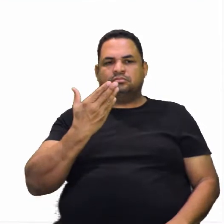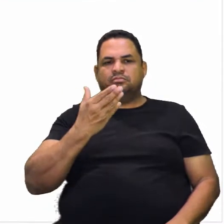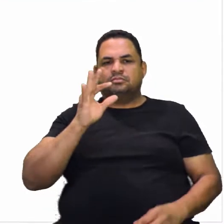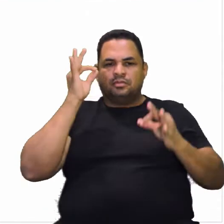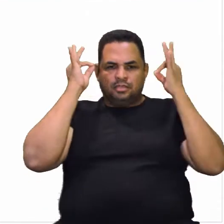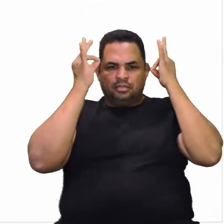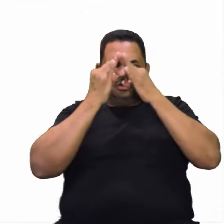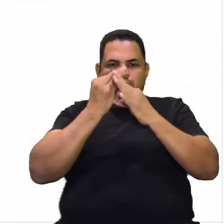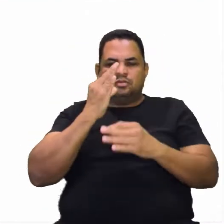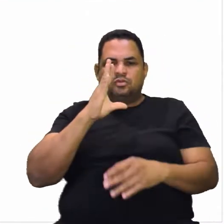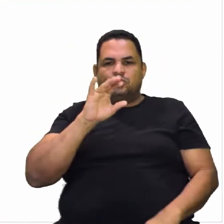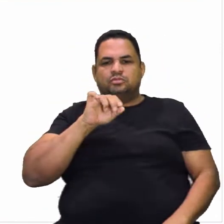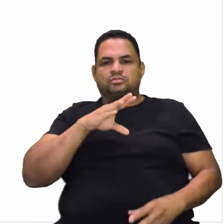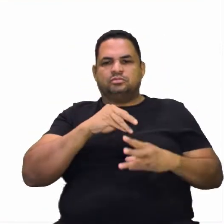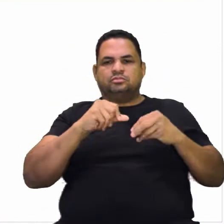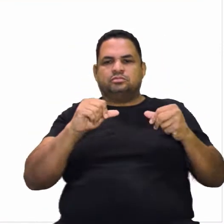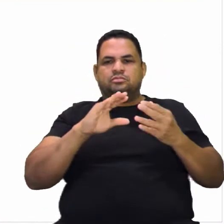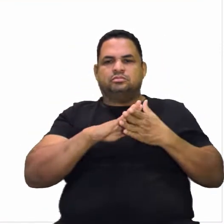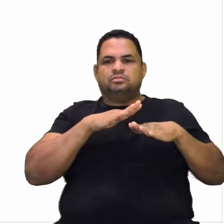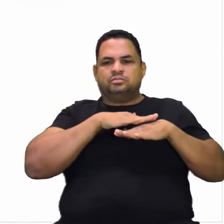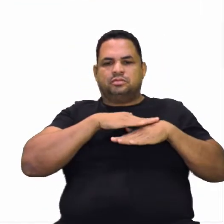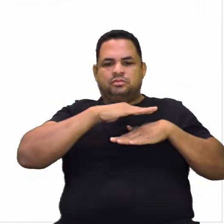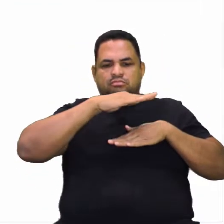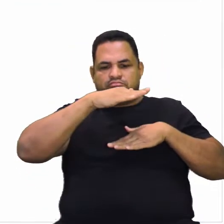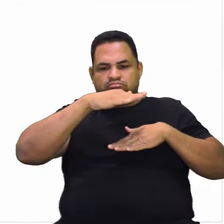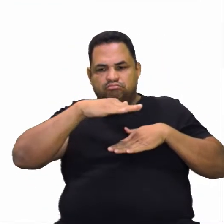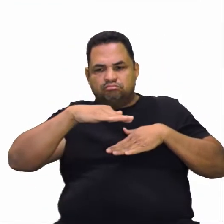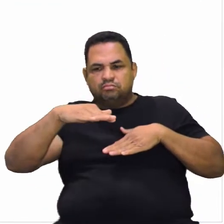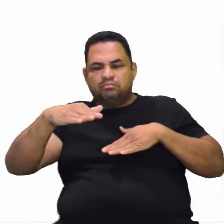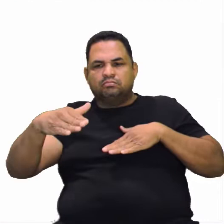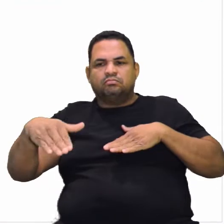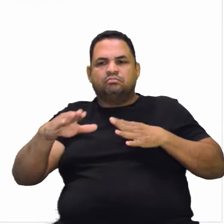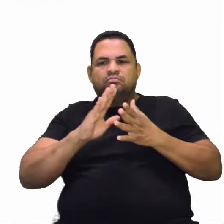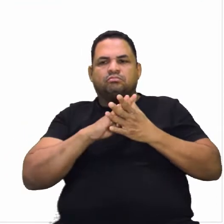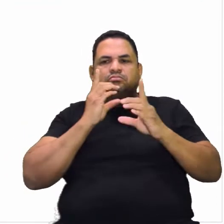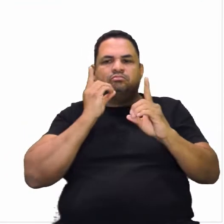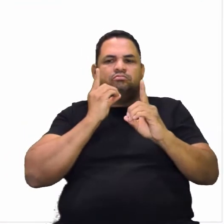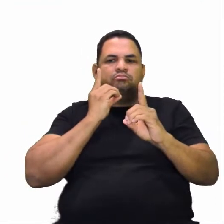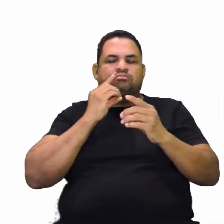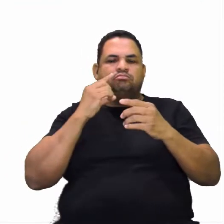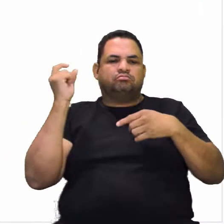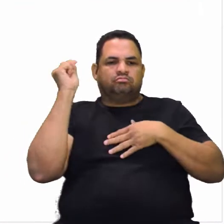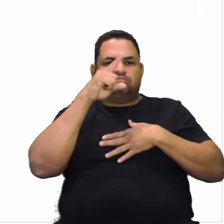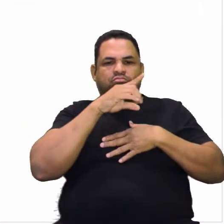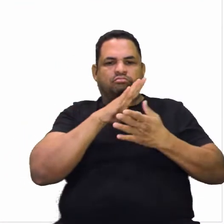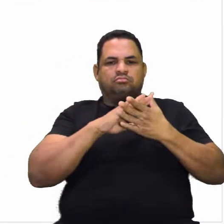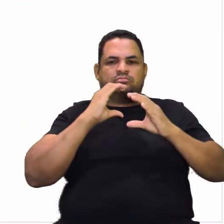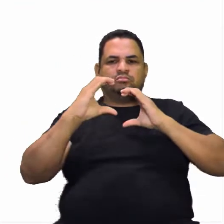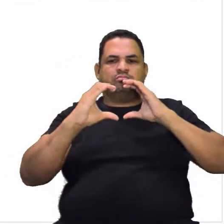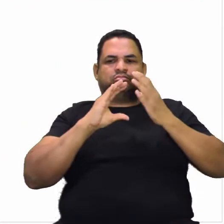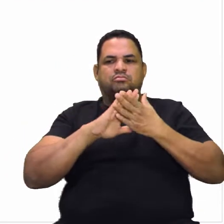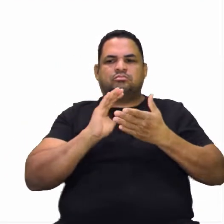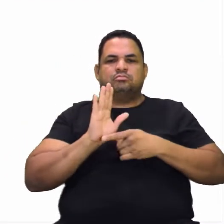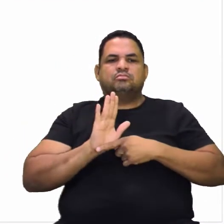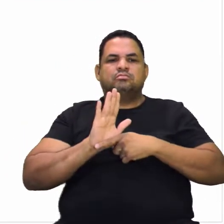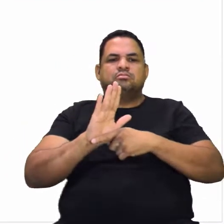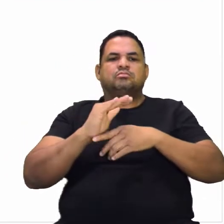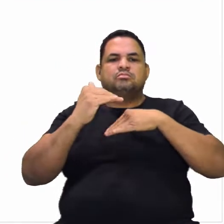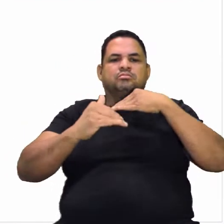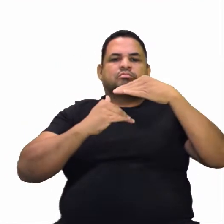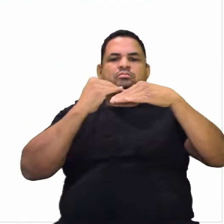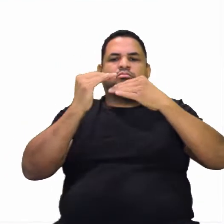continental, os terrenos eram acidentados, dificultava a comunicação. Contribuíram para o desenvolvimento de comunidades